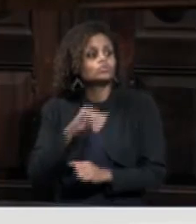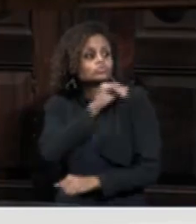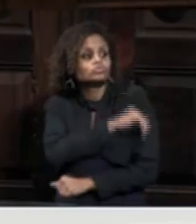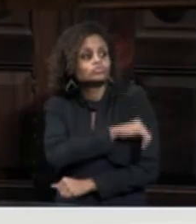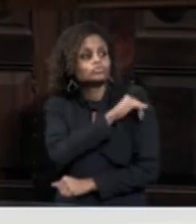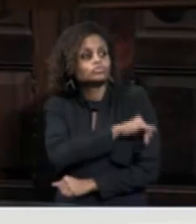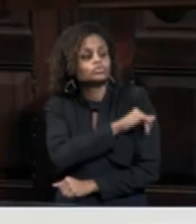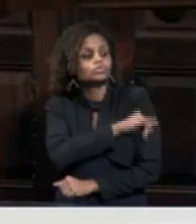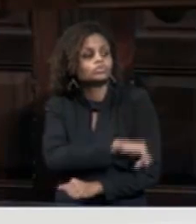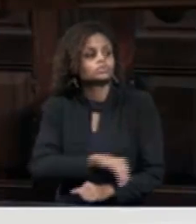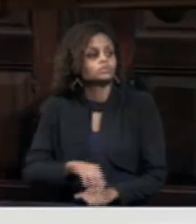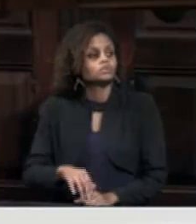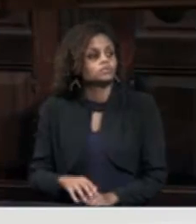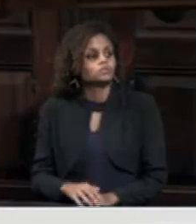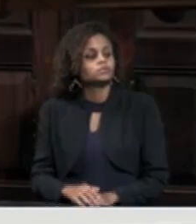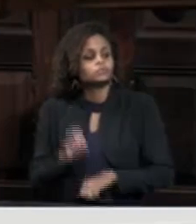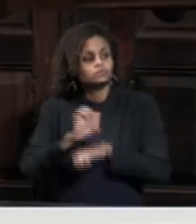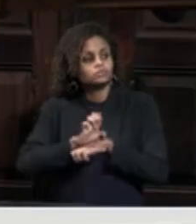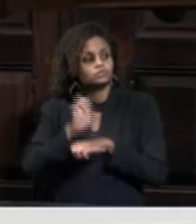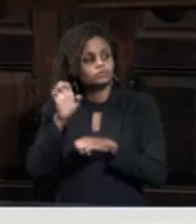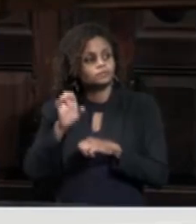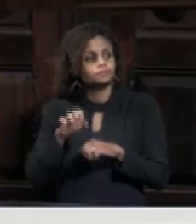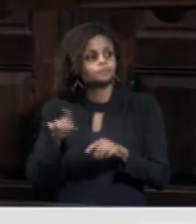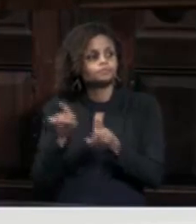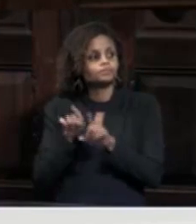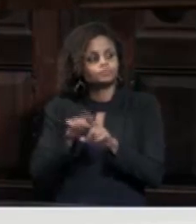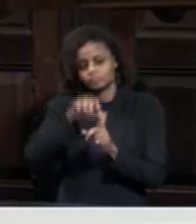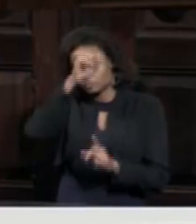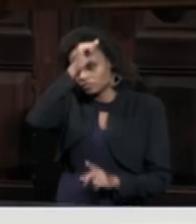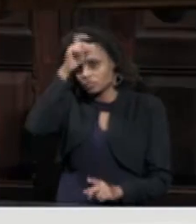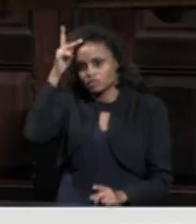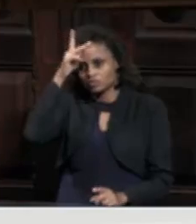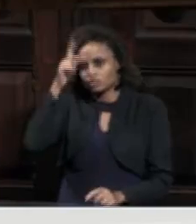com grandes efeitos também na Prefeitura da cidade. Muito obrigado, senhor presidente.